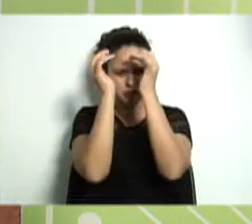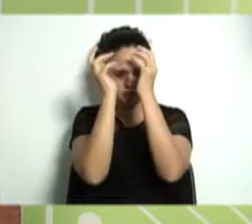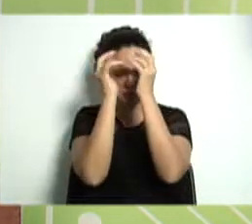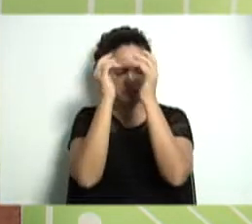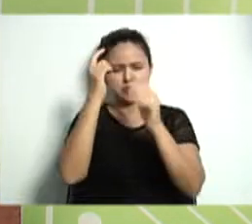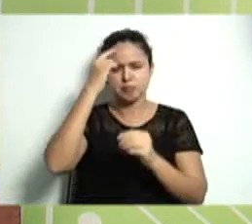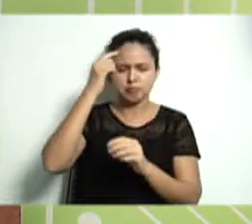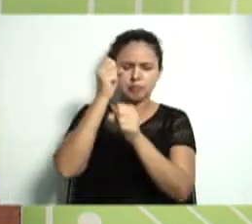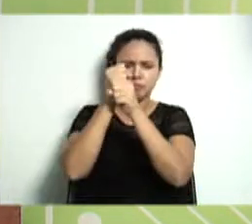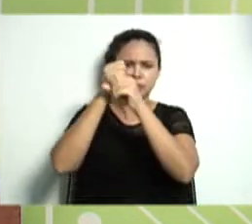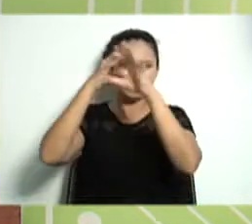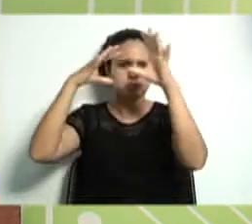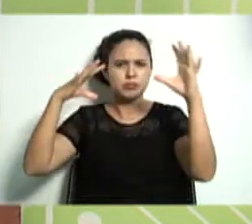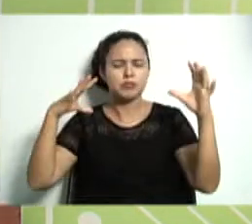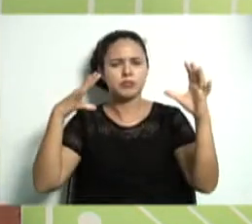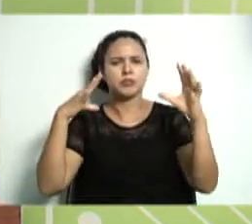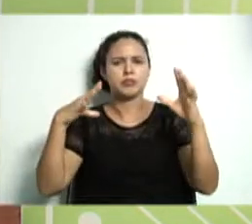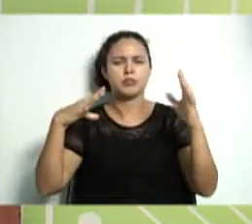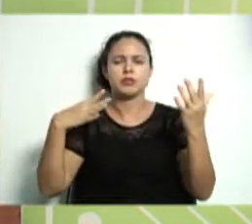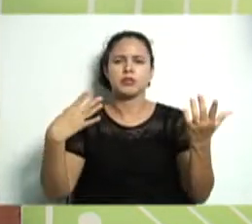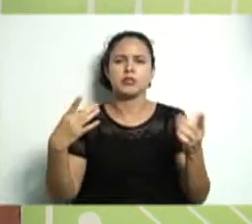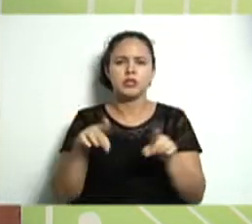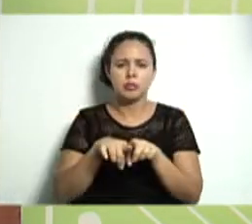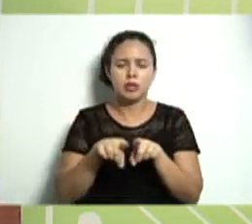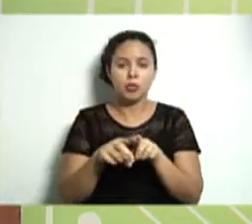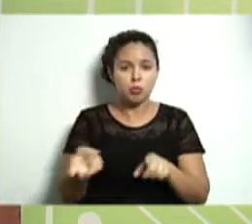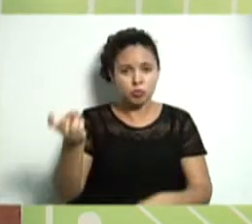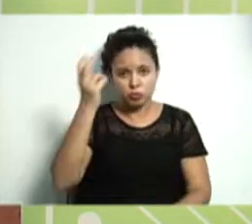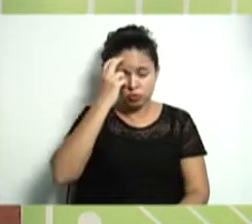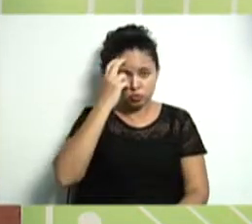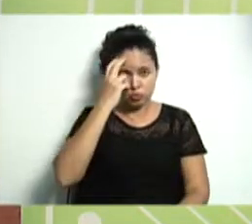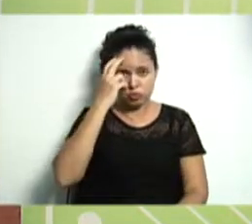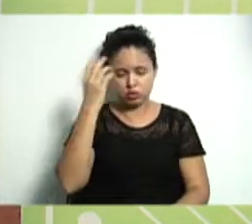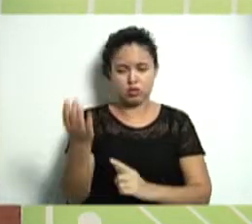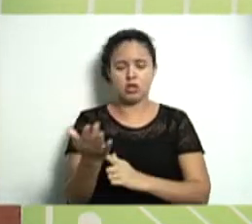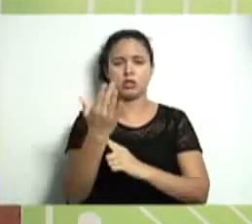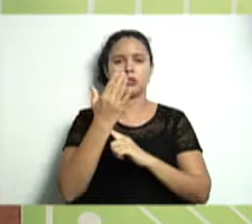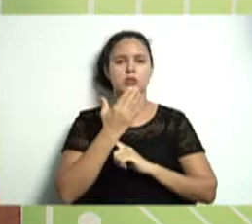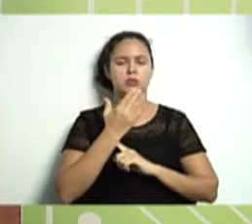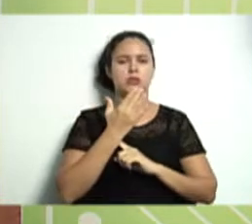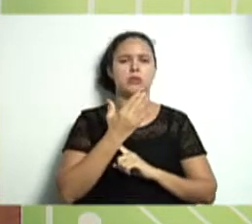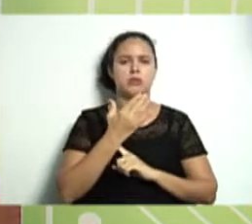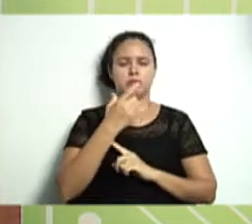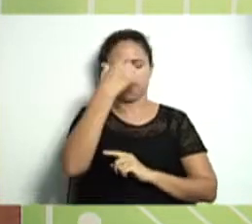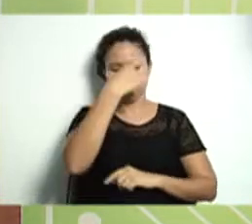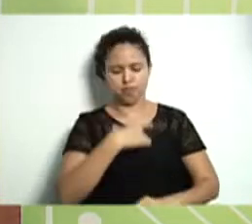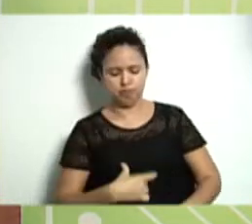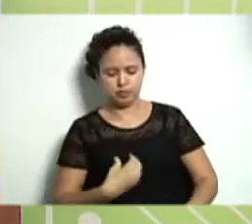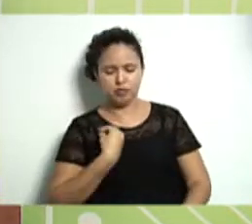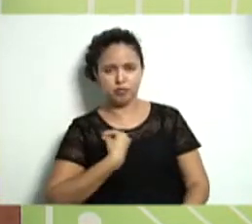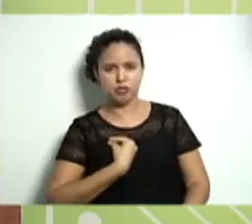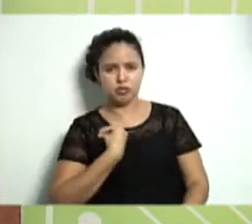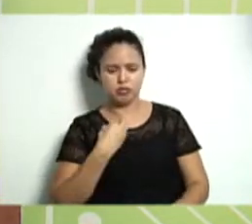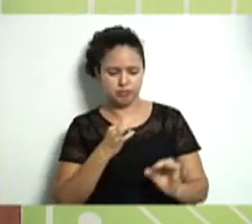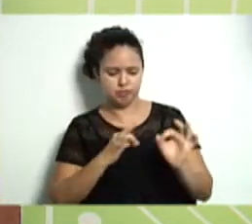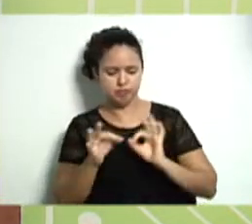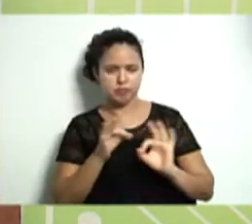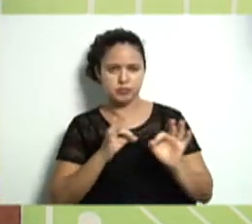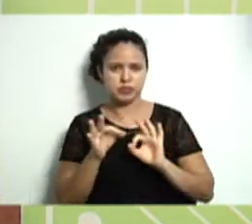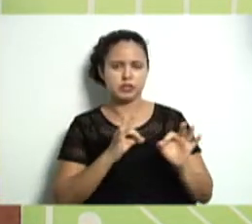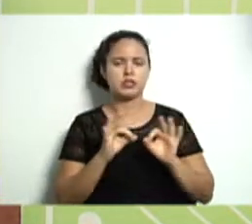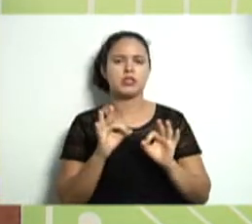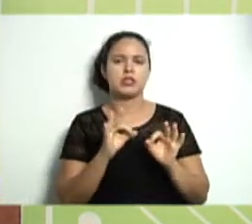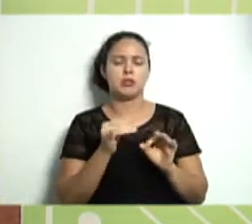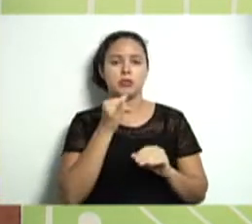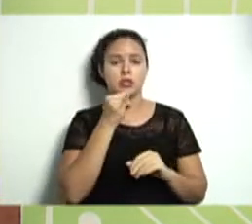justificativas culturais que nós temos e que orientam, que organizam a nossa vida, né? Por exemplo,